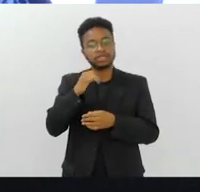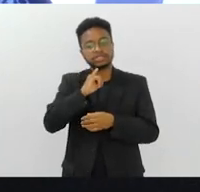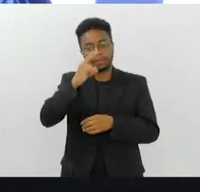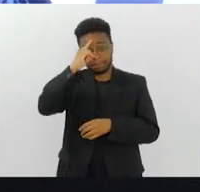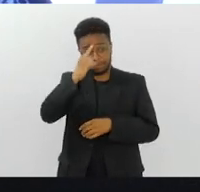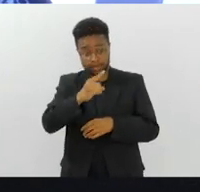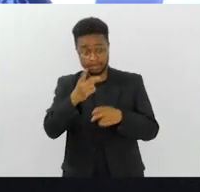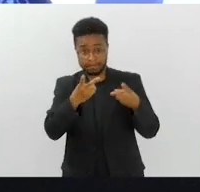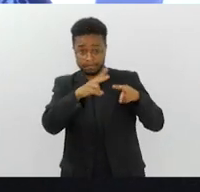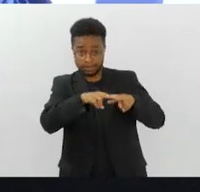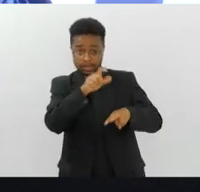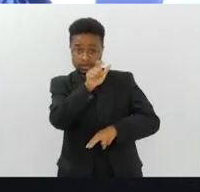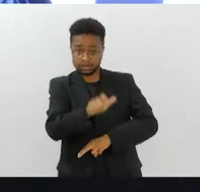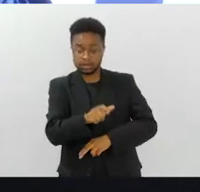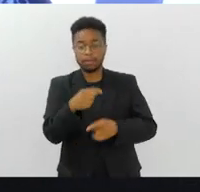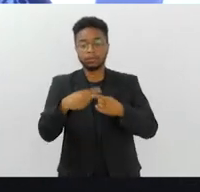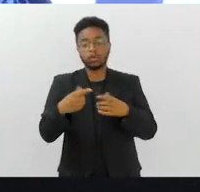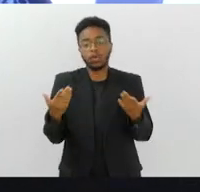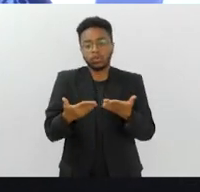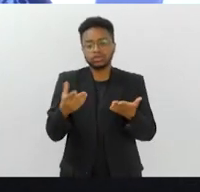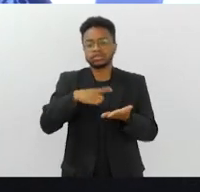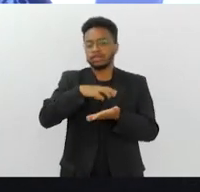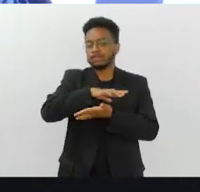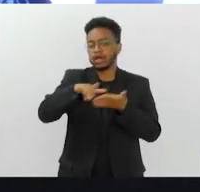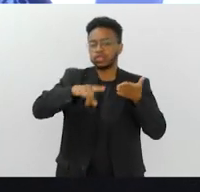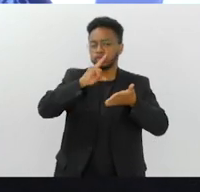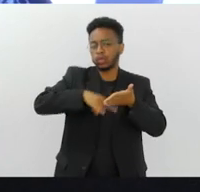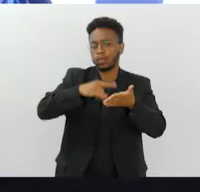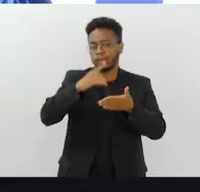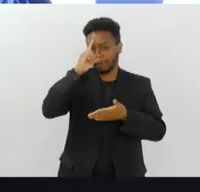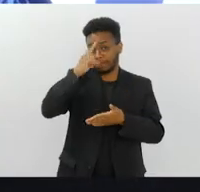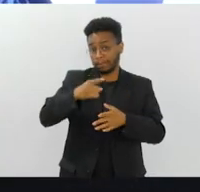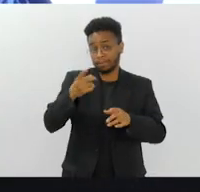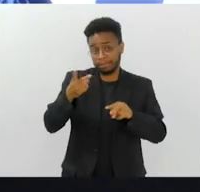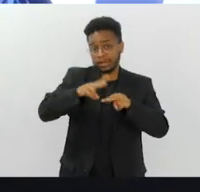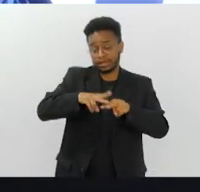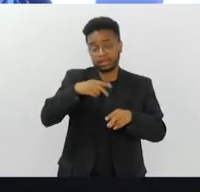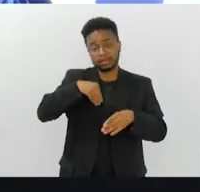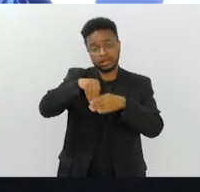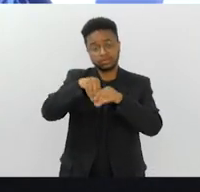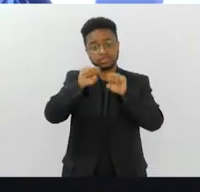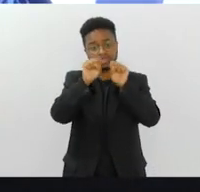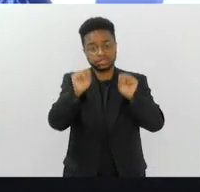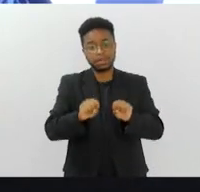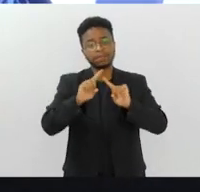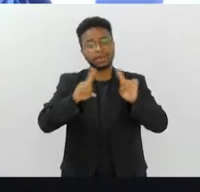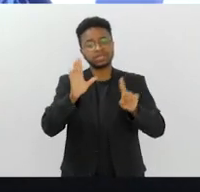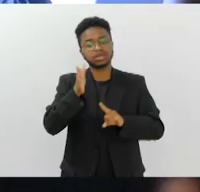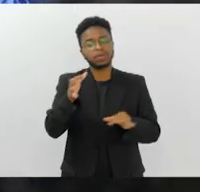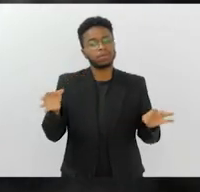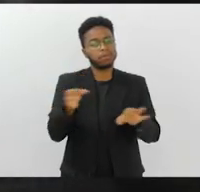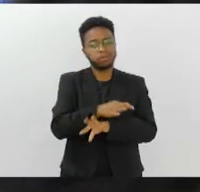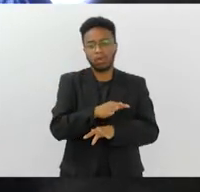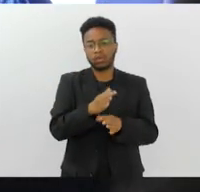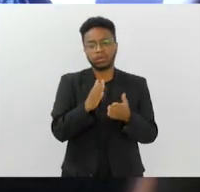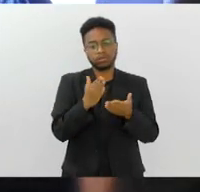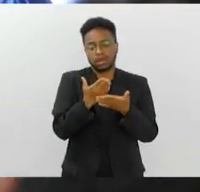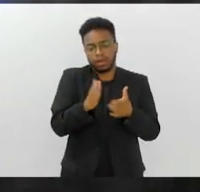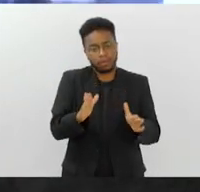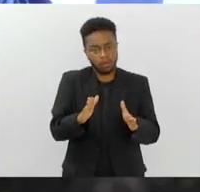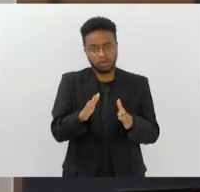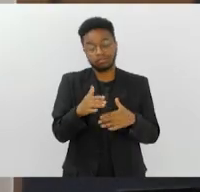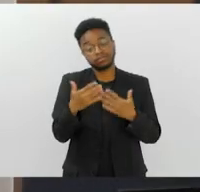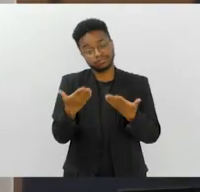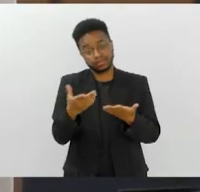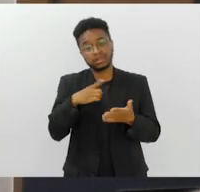de prisão nós temos hoje muitos mandados de prisão que constam no sistema mas que já estão baixados por algum motivo então